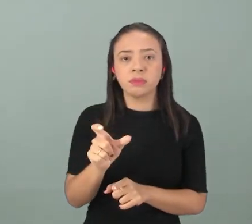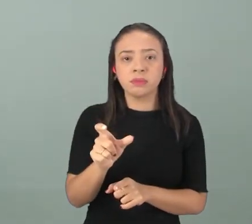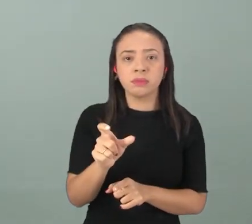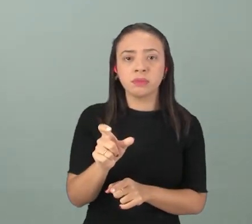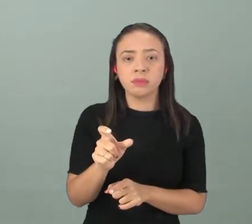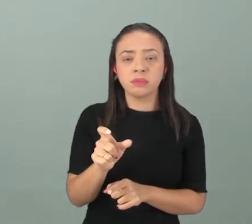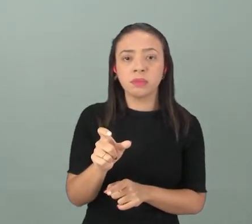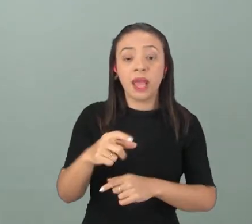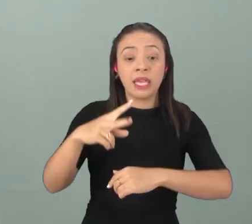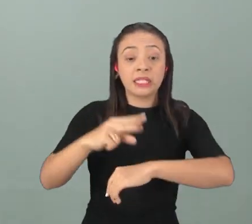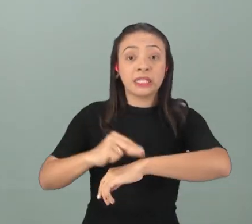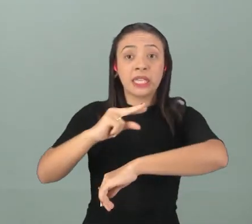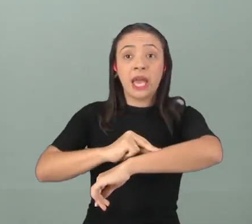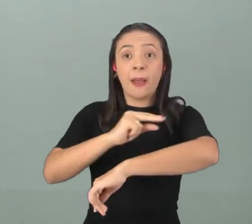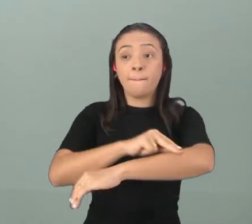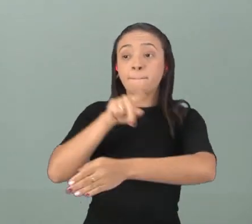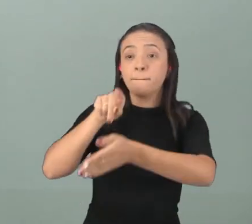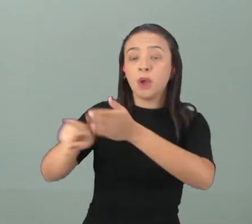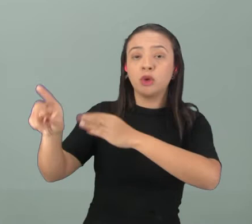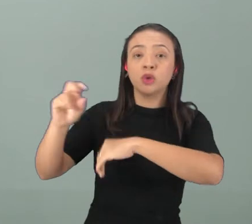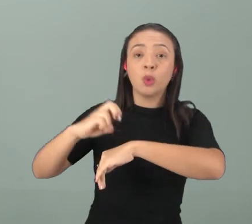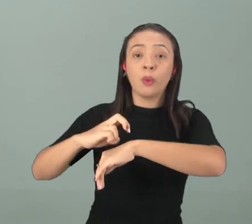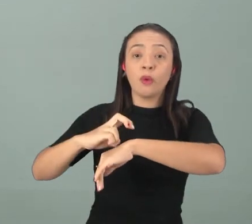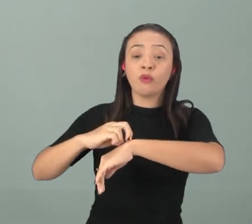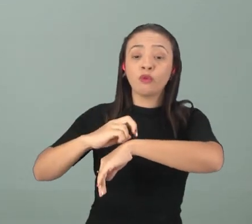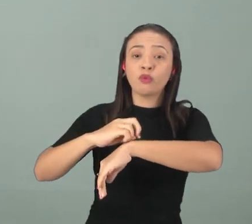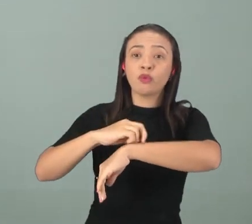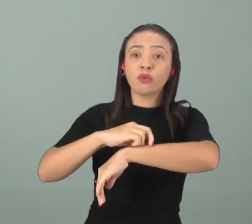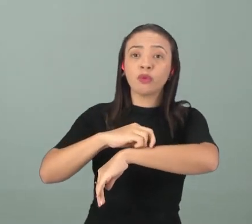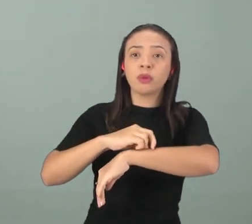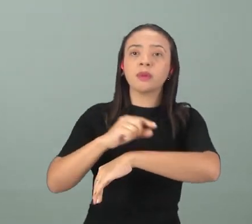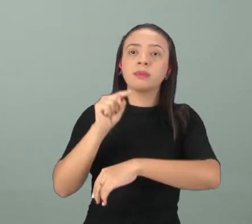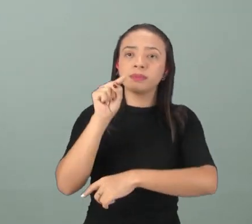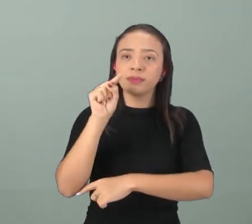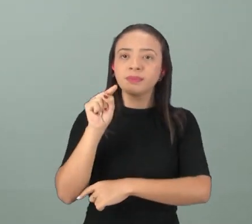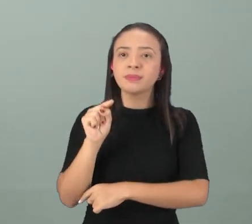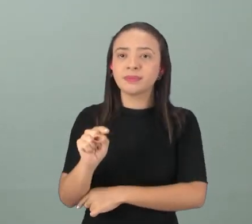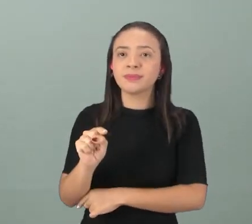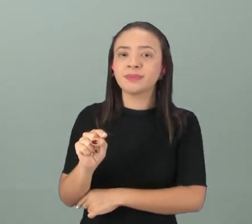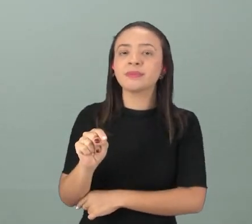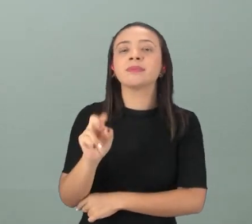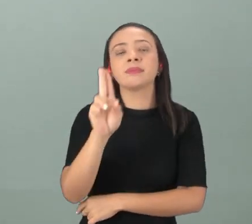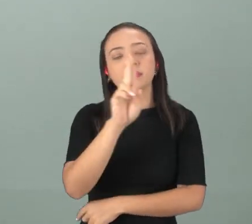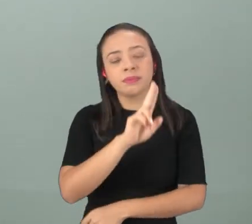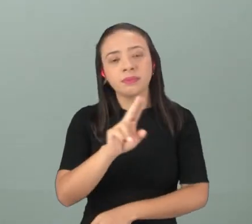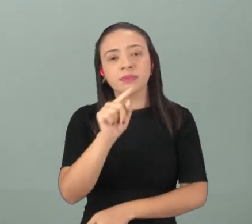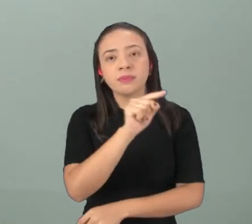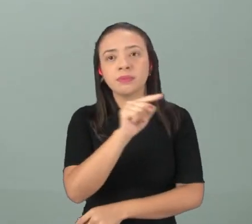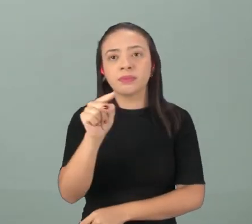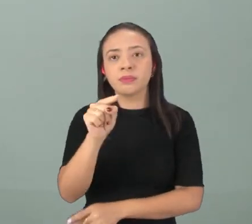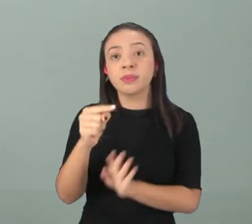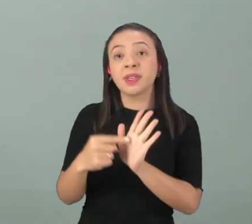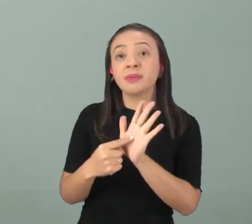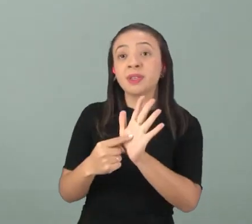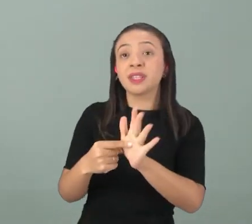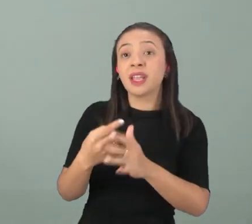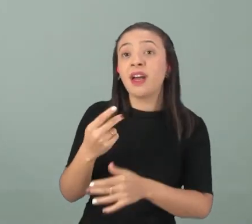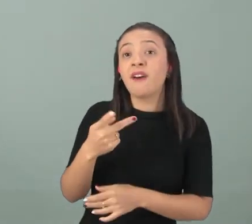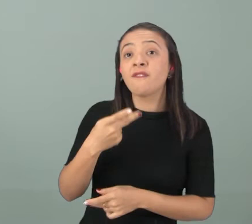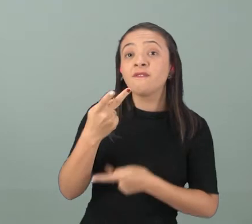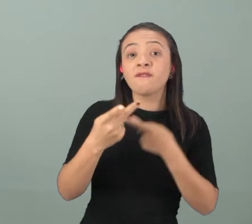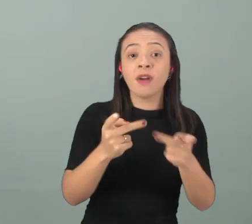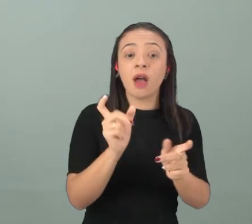então perguntou para a formiga lá no texto, né? Aí eu, 2 pontos. Aí eu uso travessão para indicar a fala da